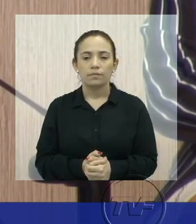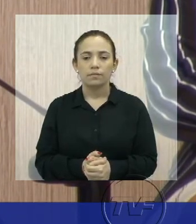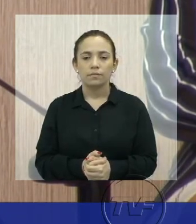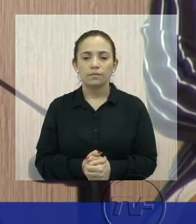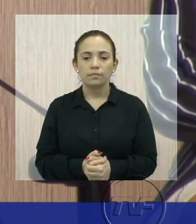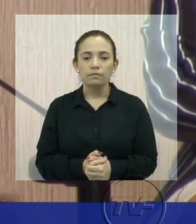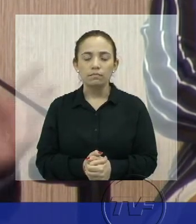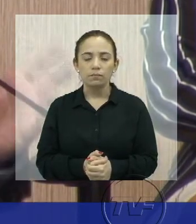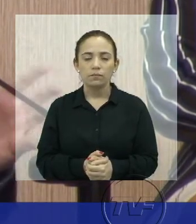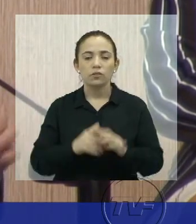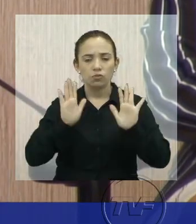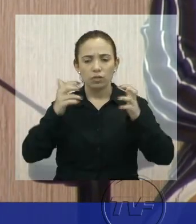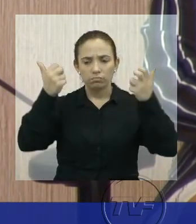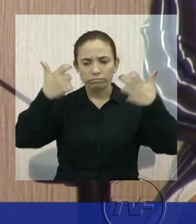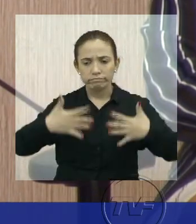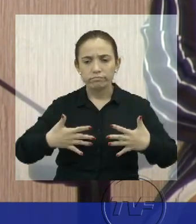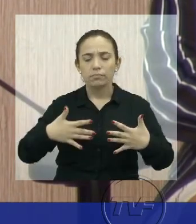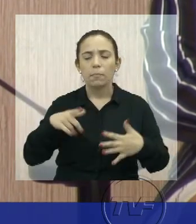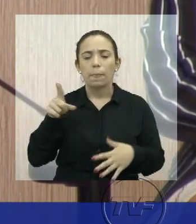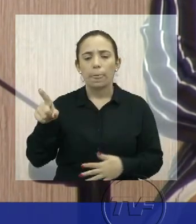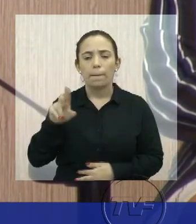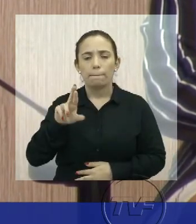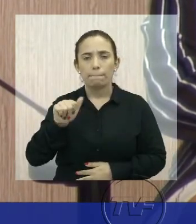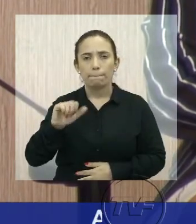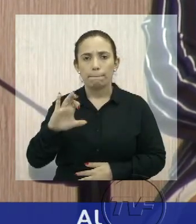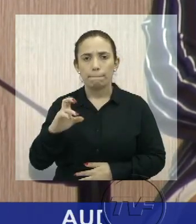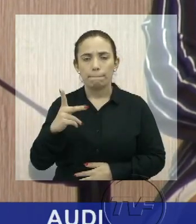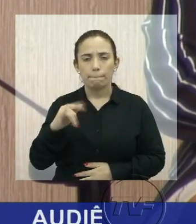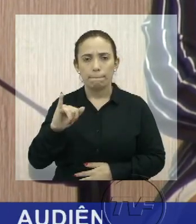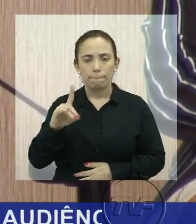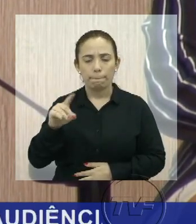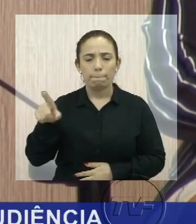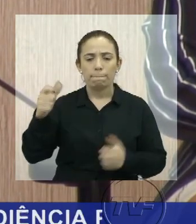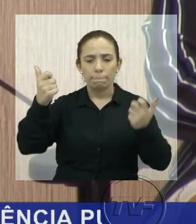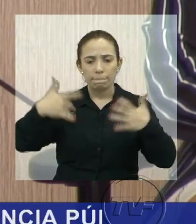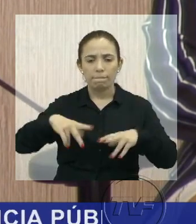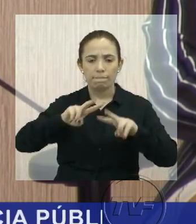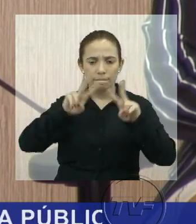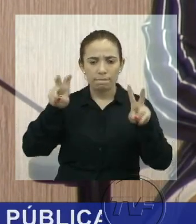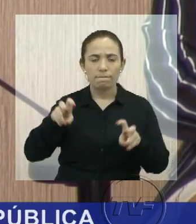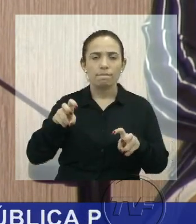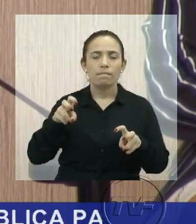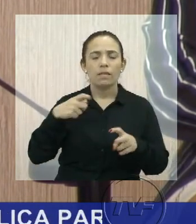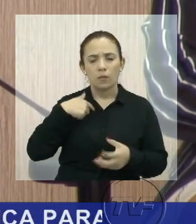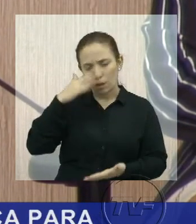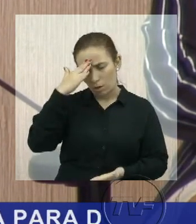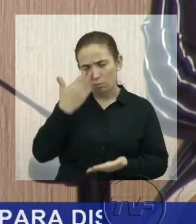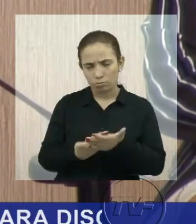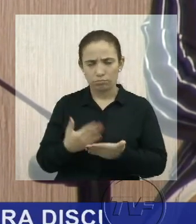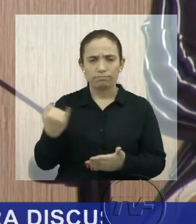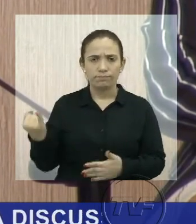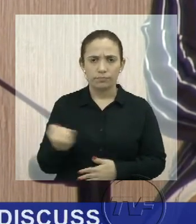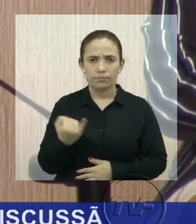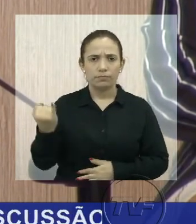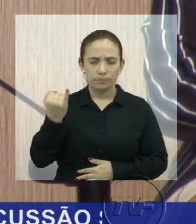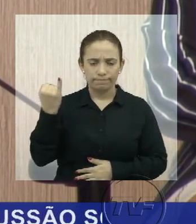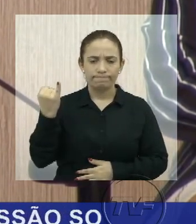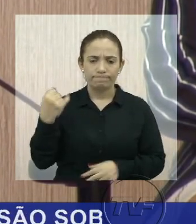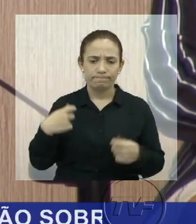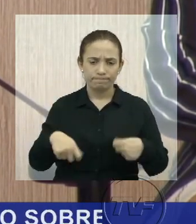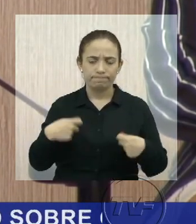Eu acho que já comentei na fala do Rachid a nossa posição sobre a advertência, a gente acredita que é importante, que deve